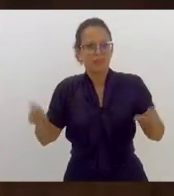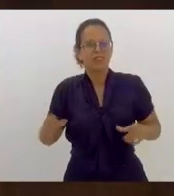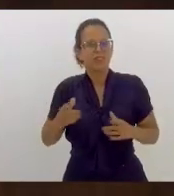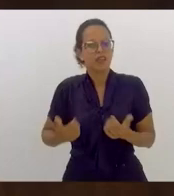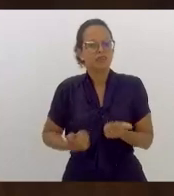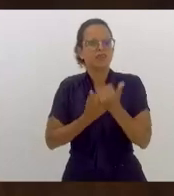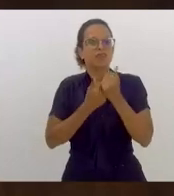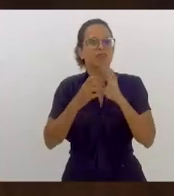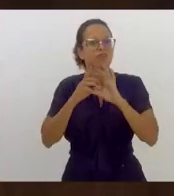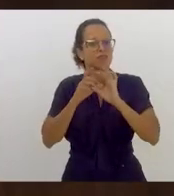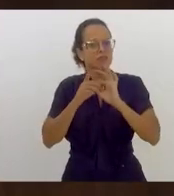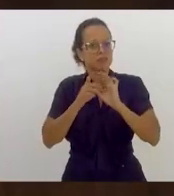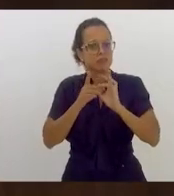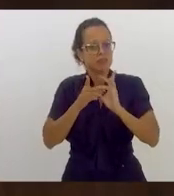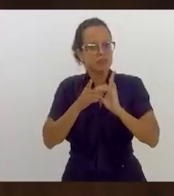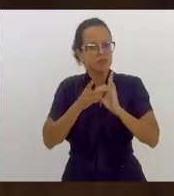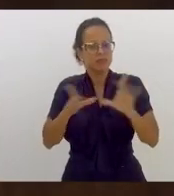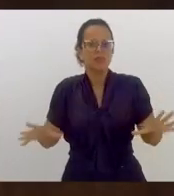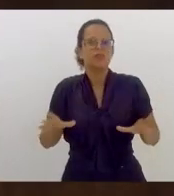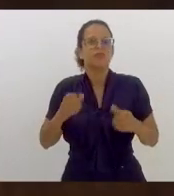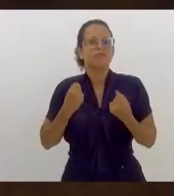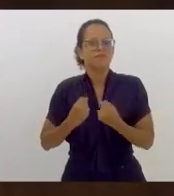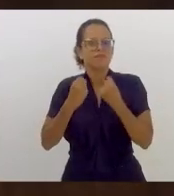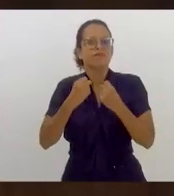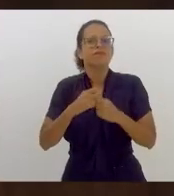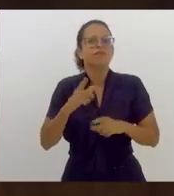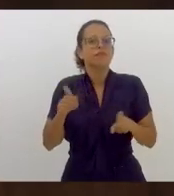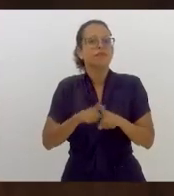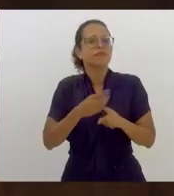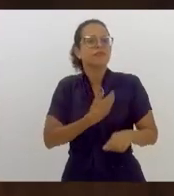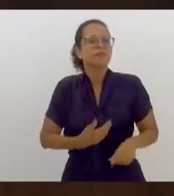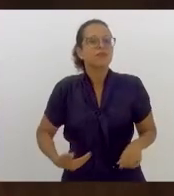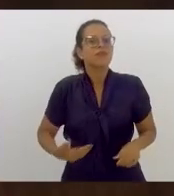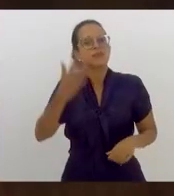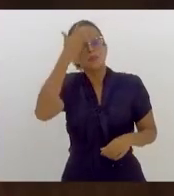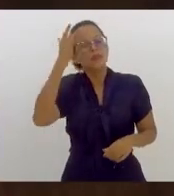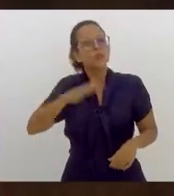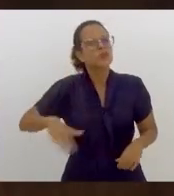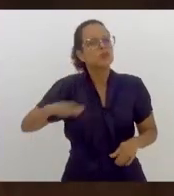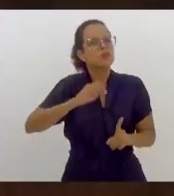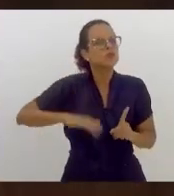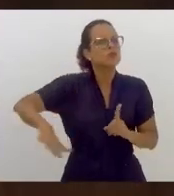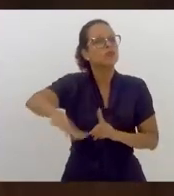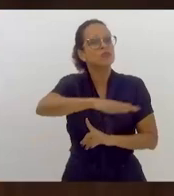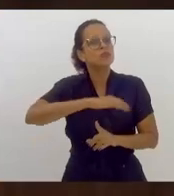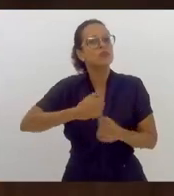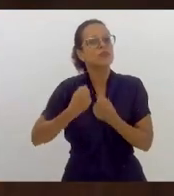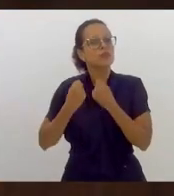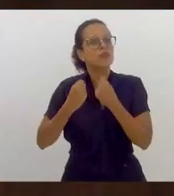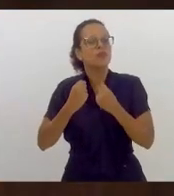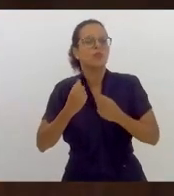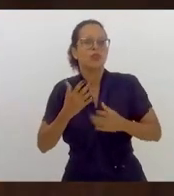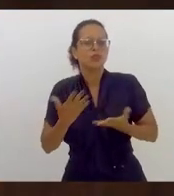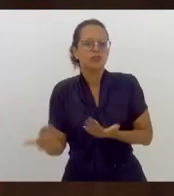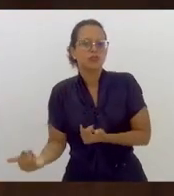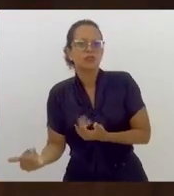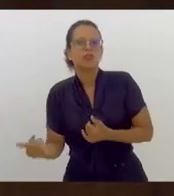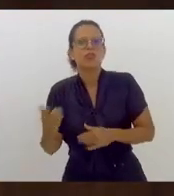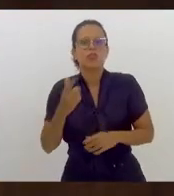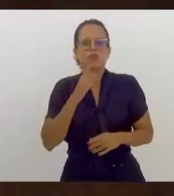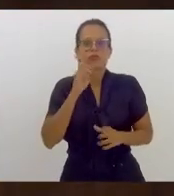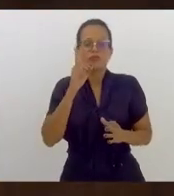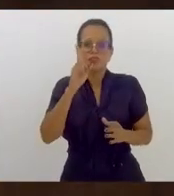é garantir um povo que possa almejar com seu futuro, trabalhadores e juventudes com direitos sociais